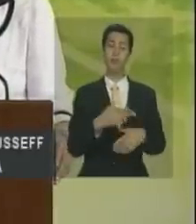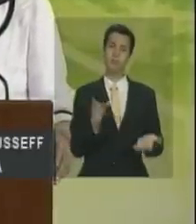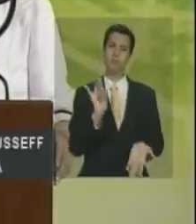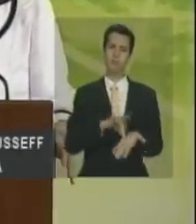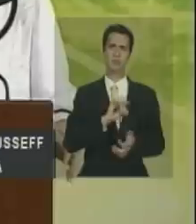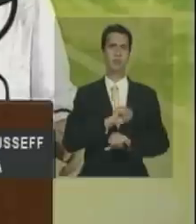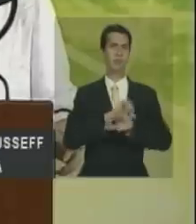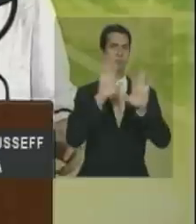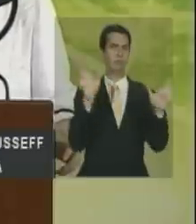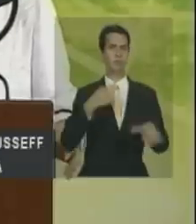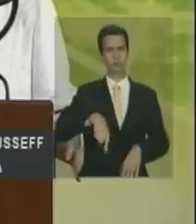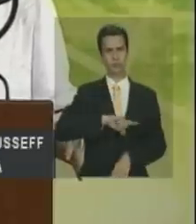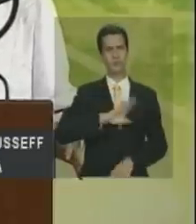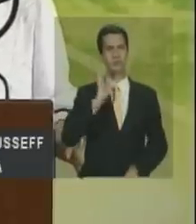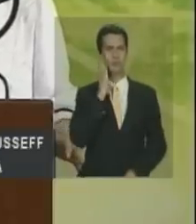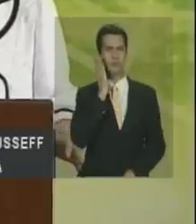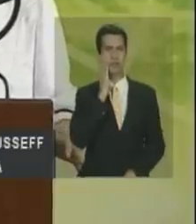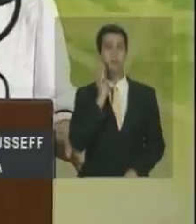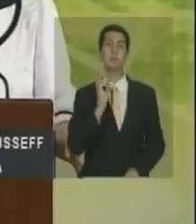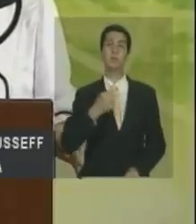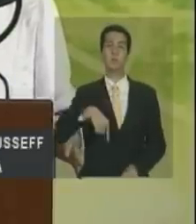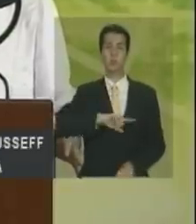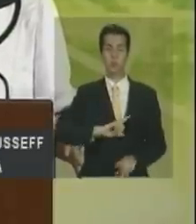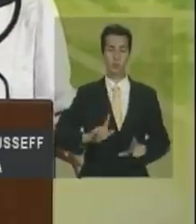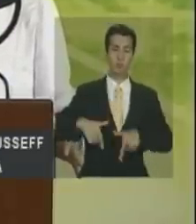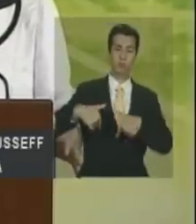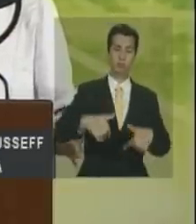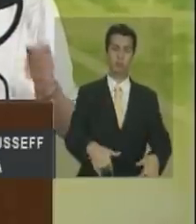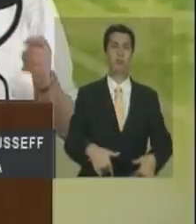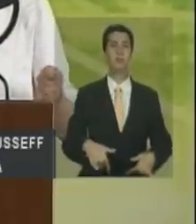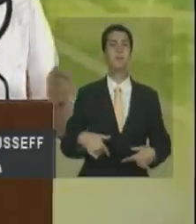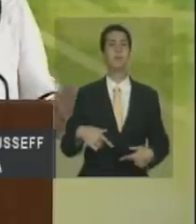disso, que o enfrentamento da crise,